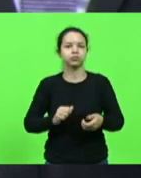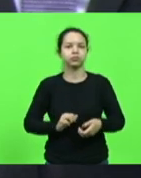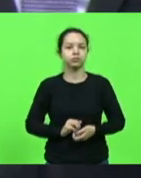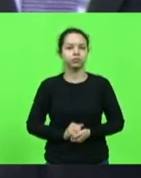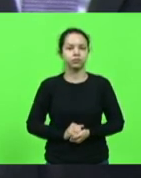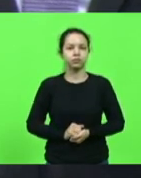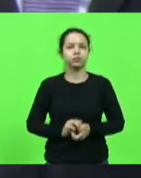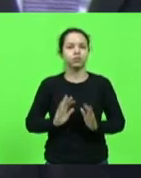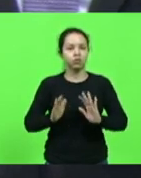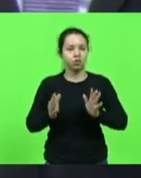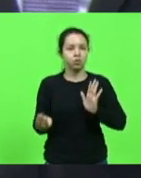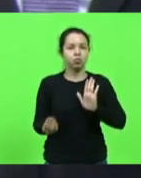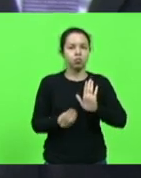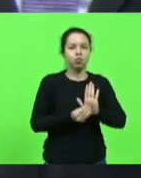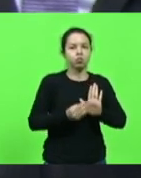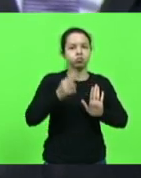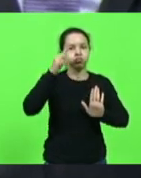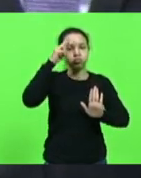historiam